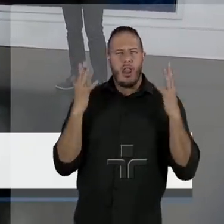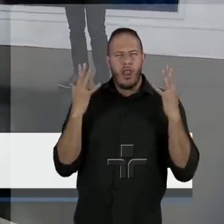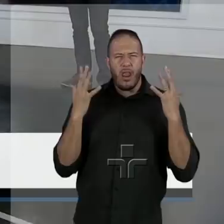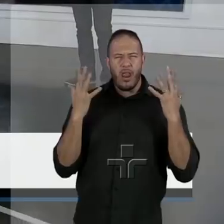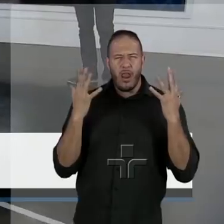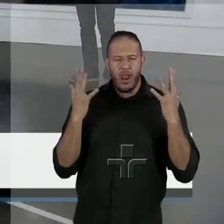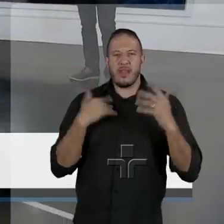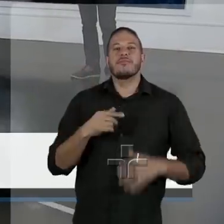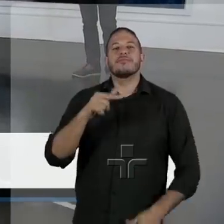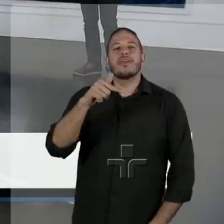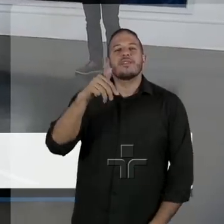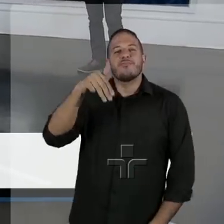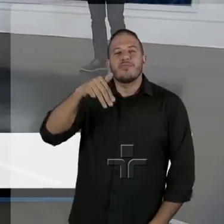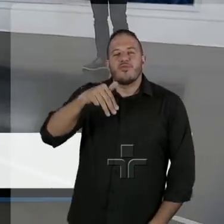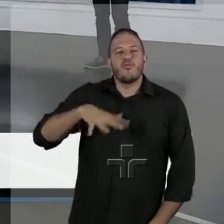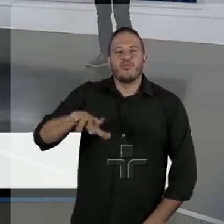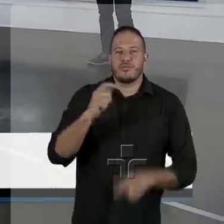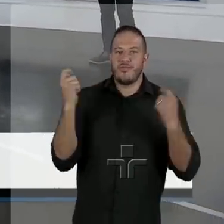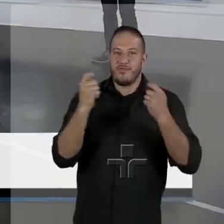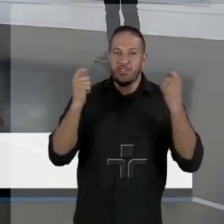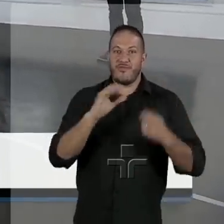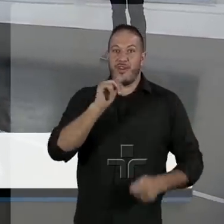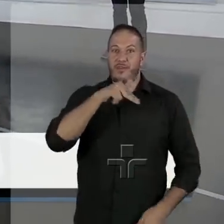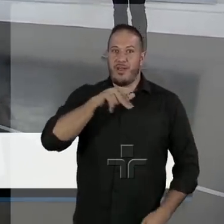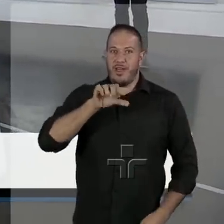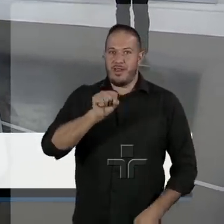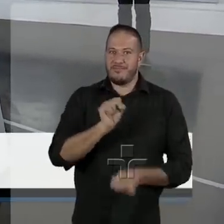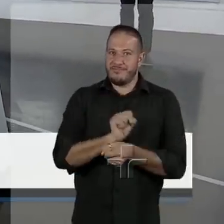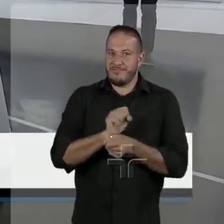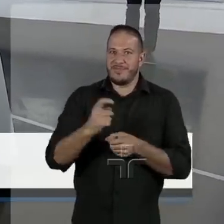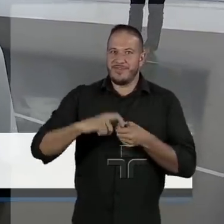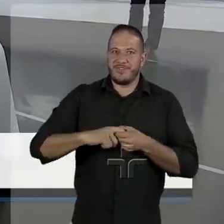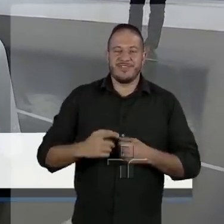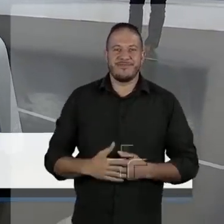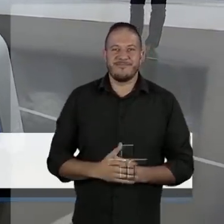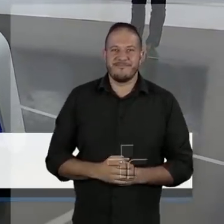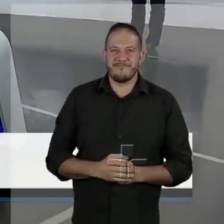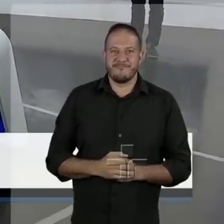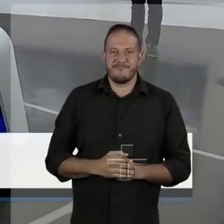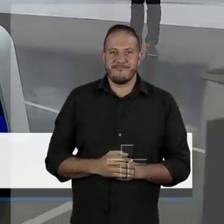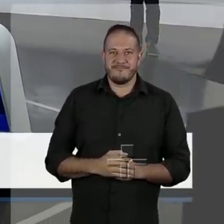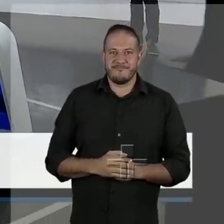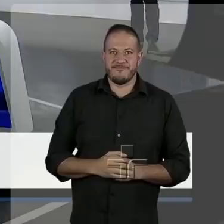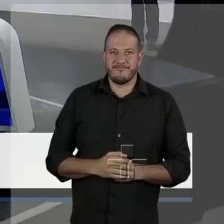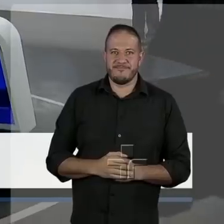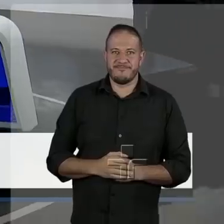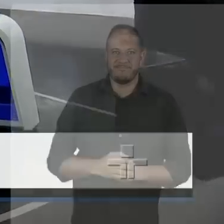minutos no Festival de Cannes. Nós voltamos já já.